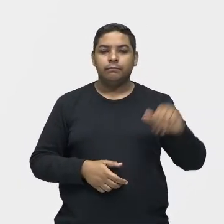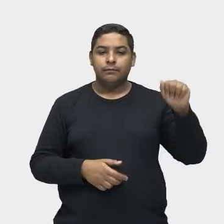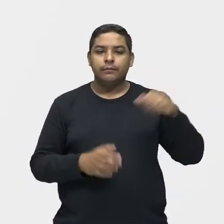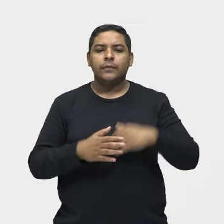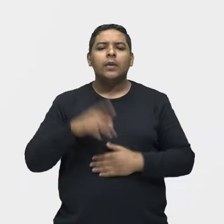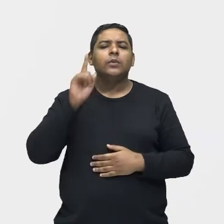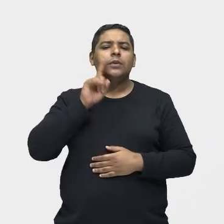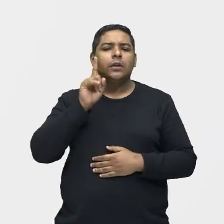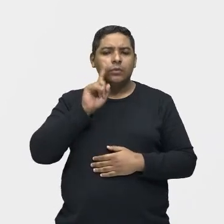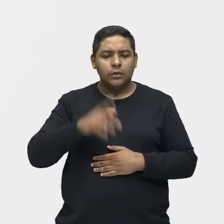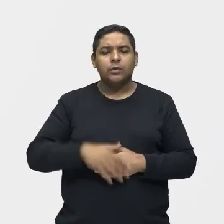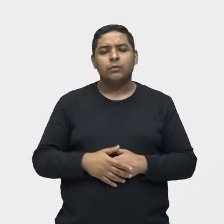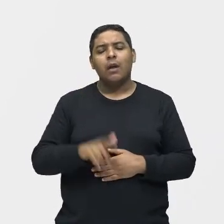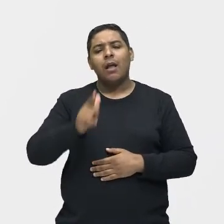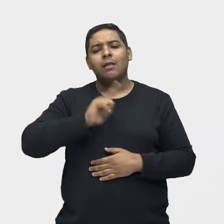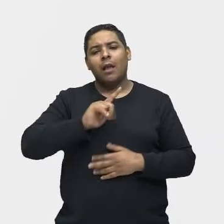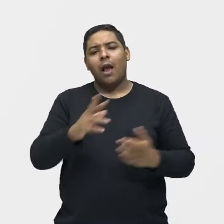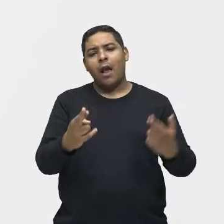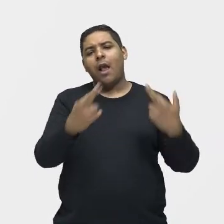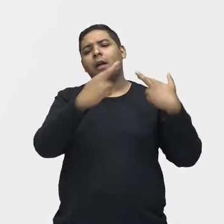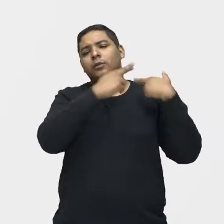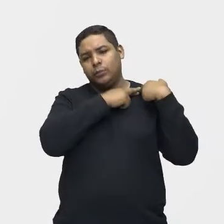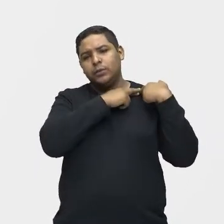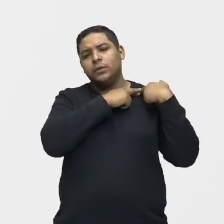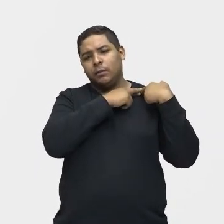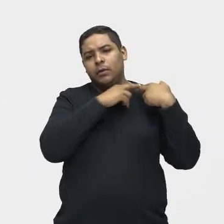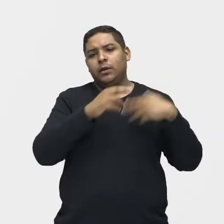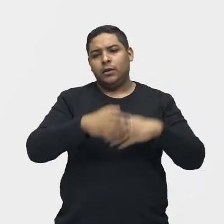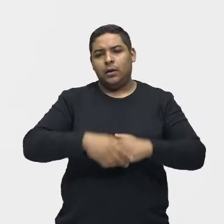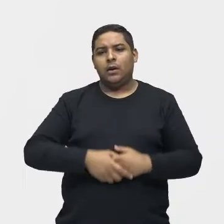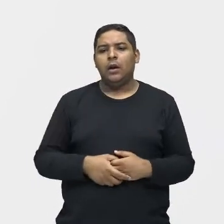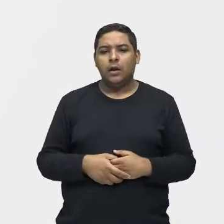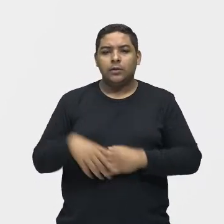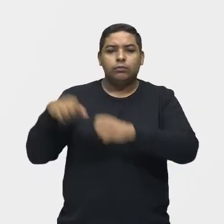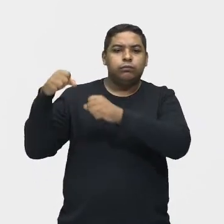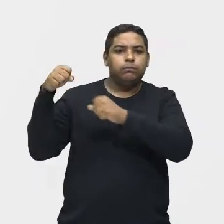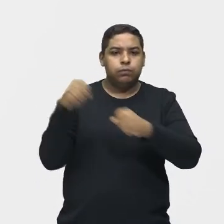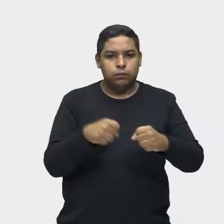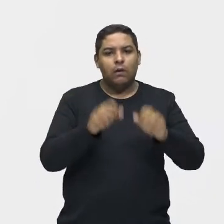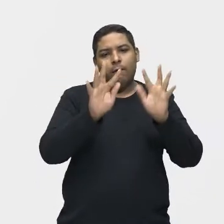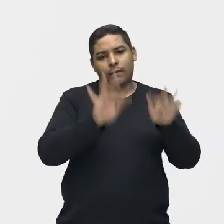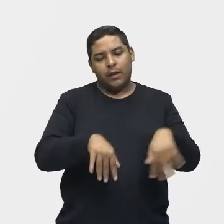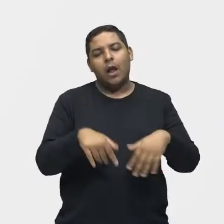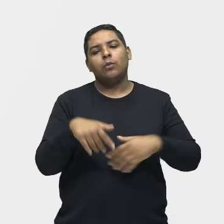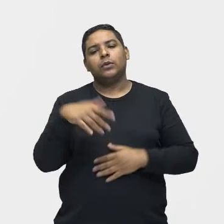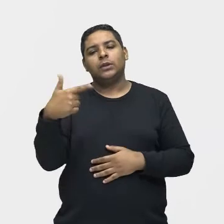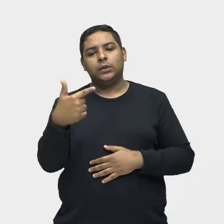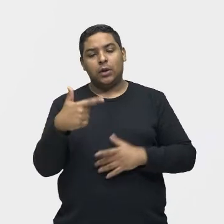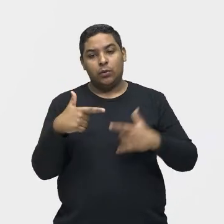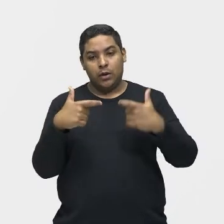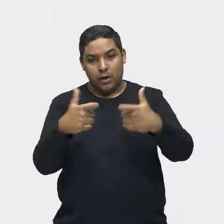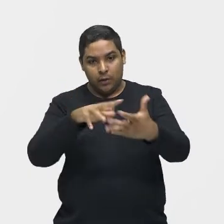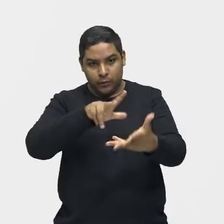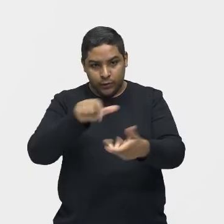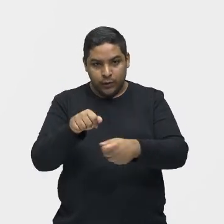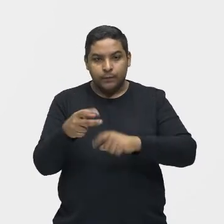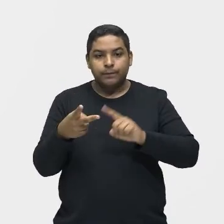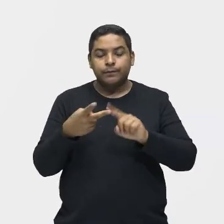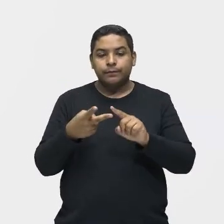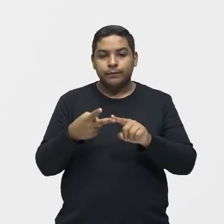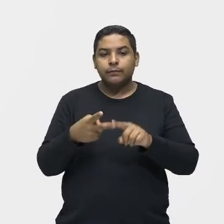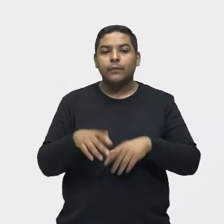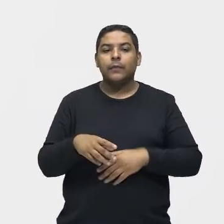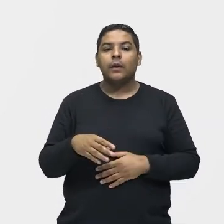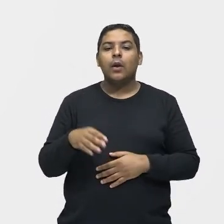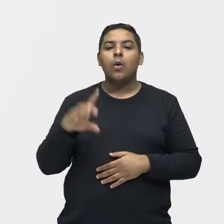Os Estados Unidos da América assumiram o papel de superpotência ao final da Segunda Guerra Mundial. Letra B. O